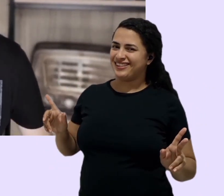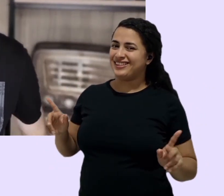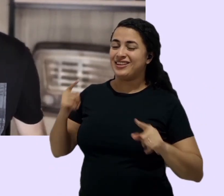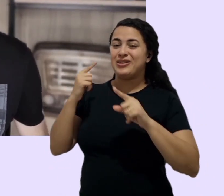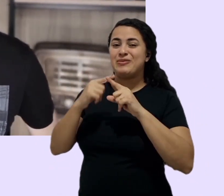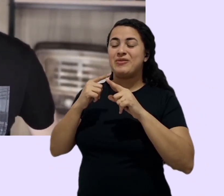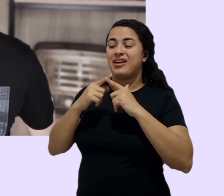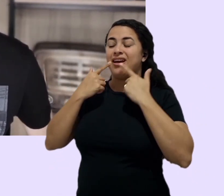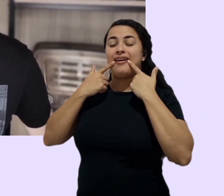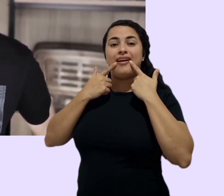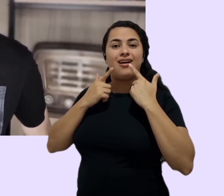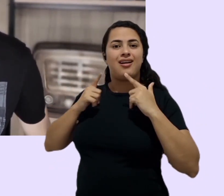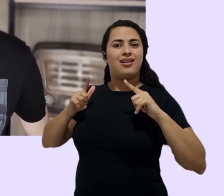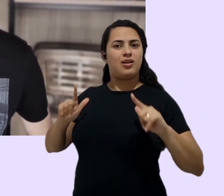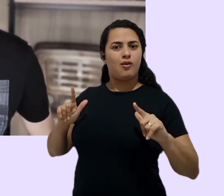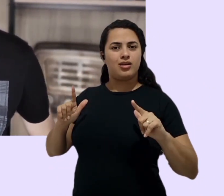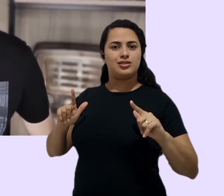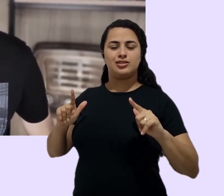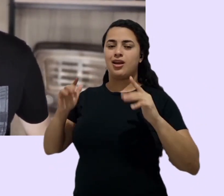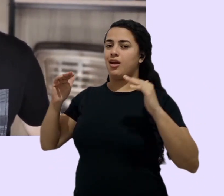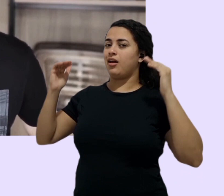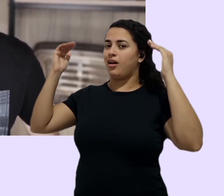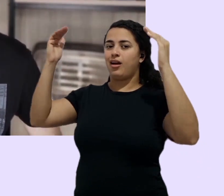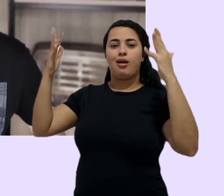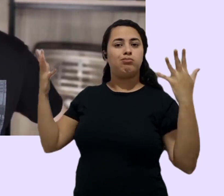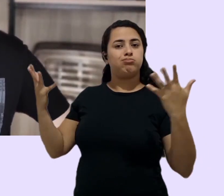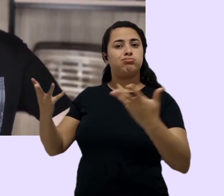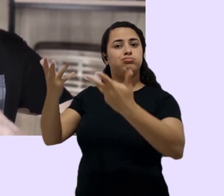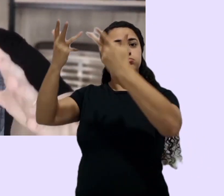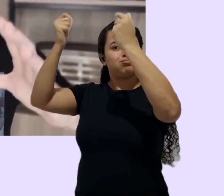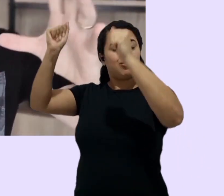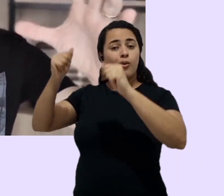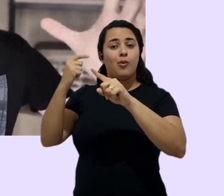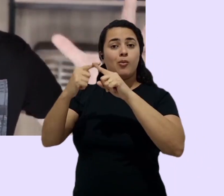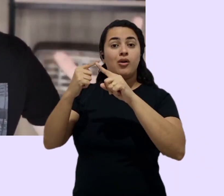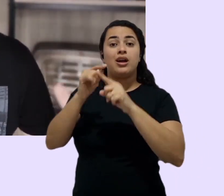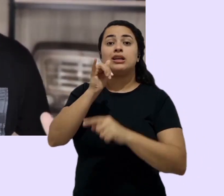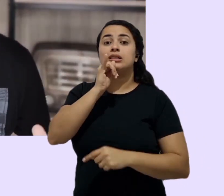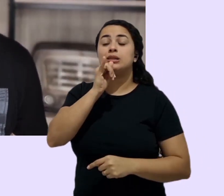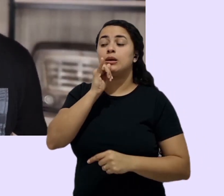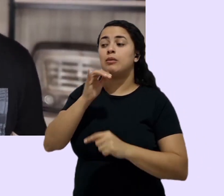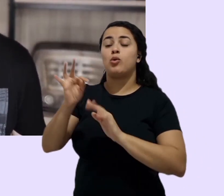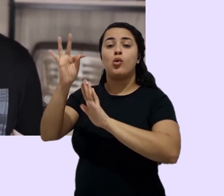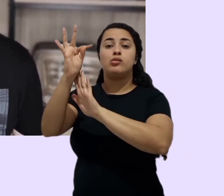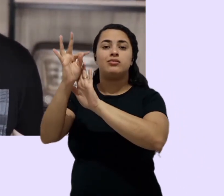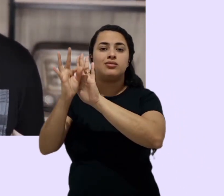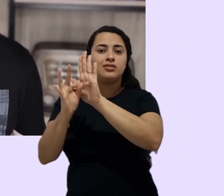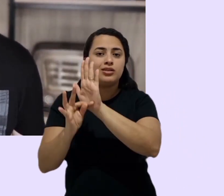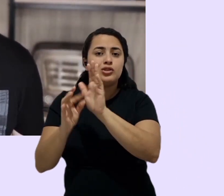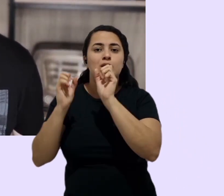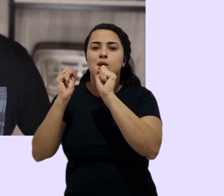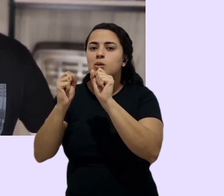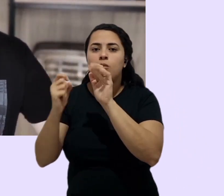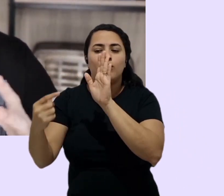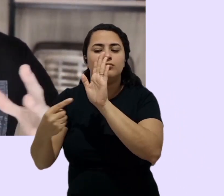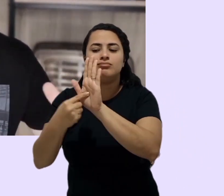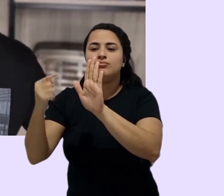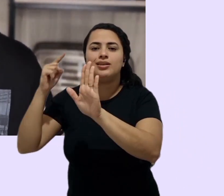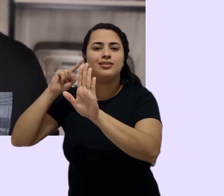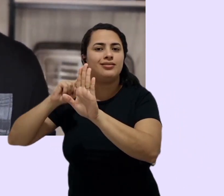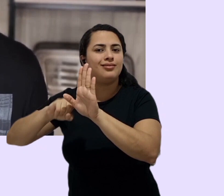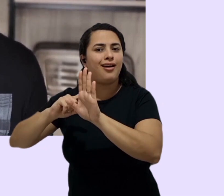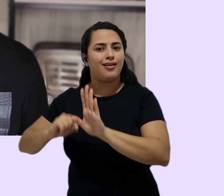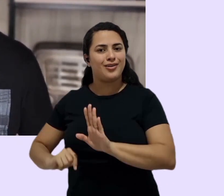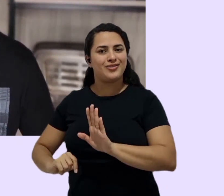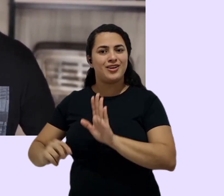linguagem, galera, é como se fosse um espetáculo à parte. O texto, de uma forma geral, pode ser metafórico, pode